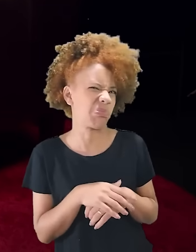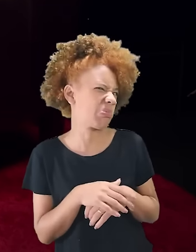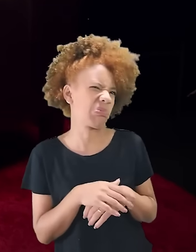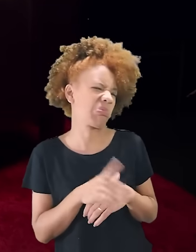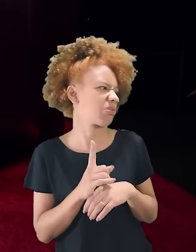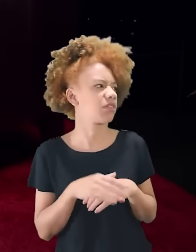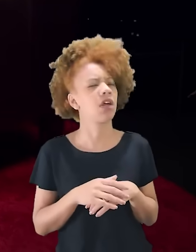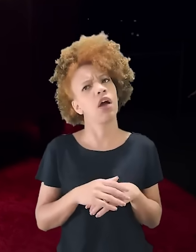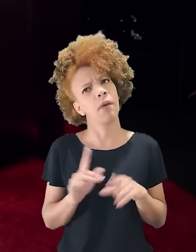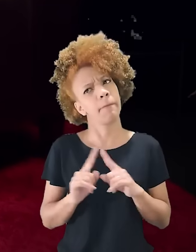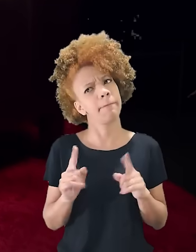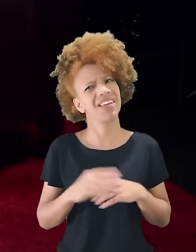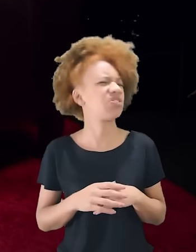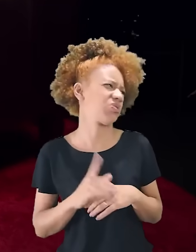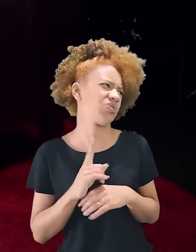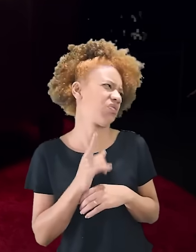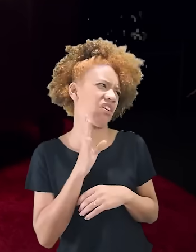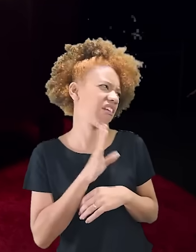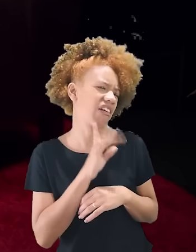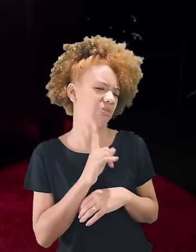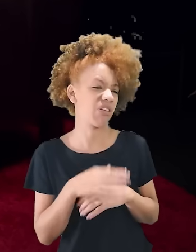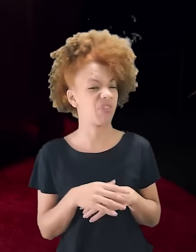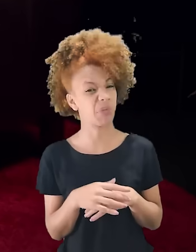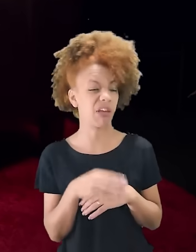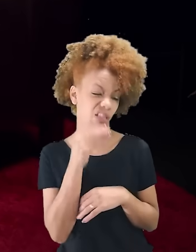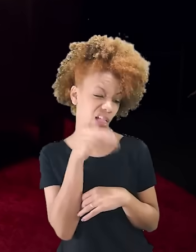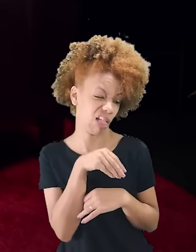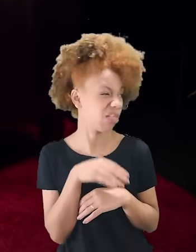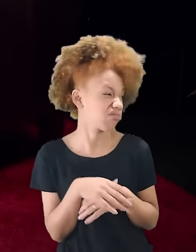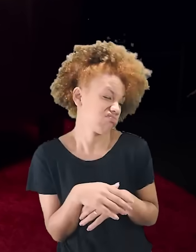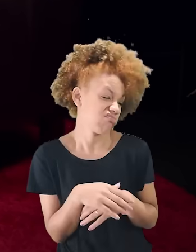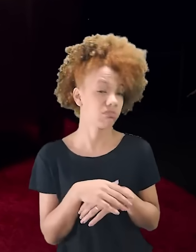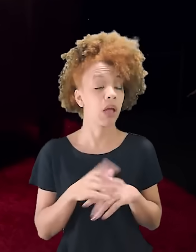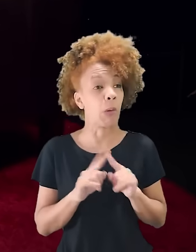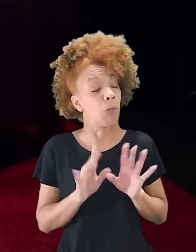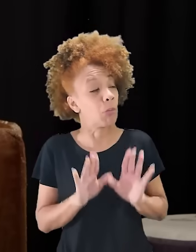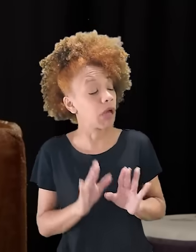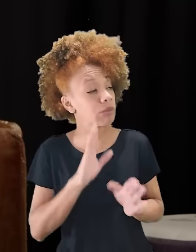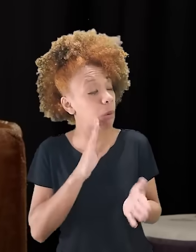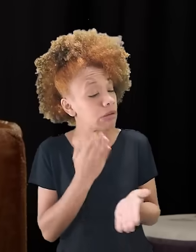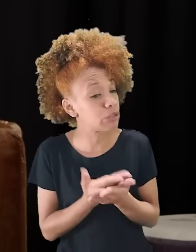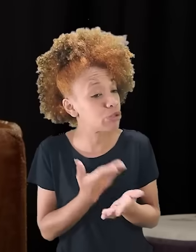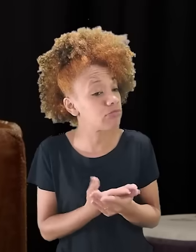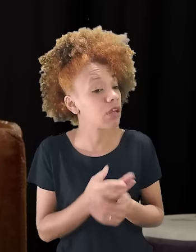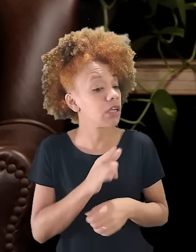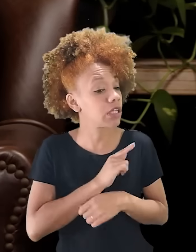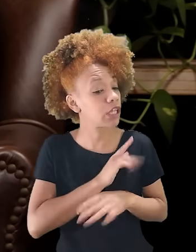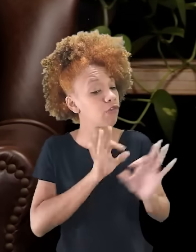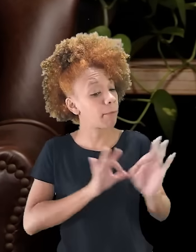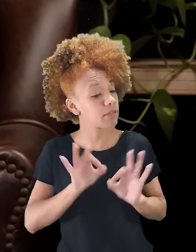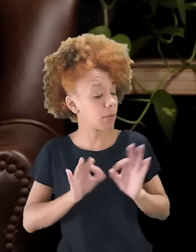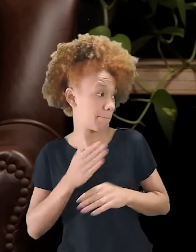ca bem pô um chupis Quinho daquele é não foi legal não foi meio mer mas assim por exemplo e é eu acredito que tem a ver com